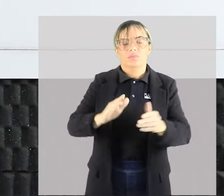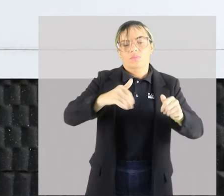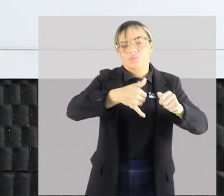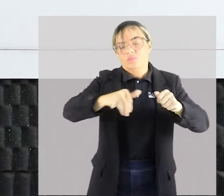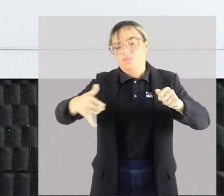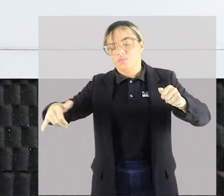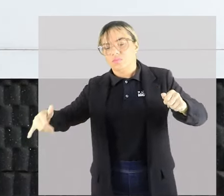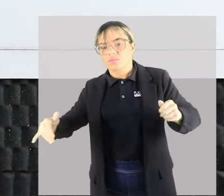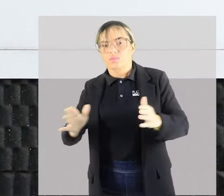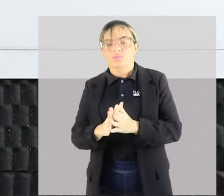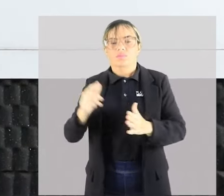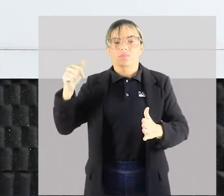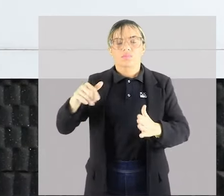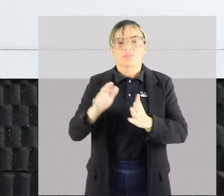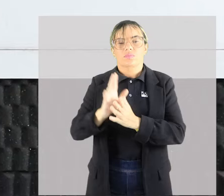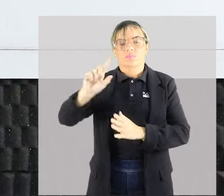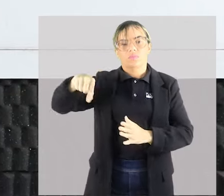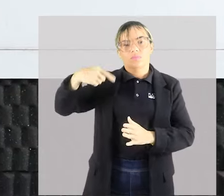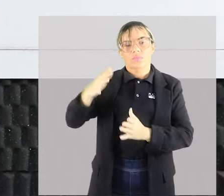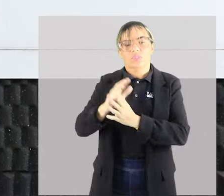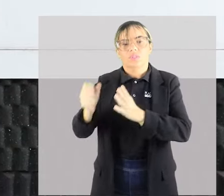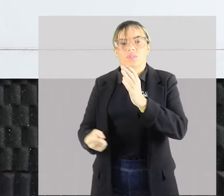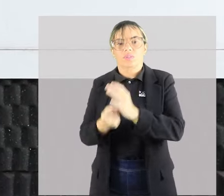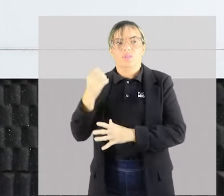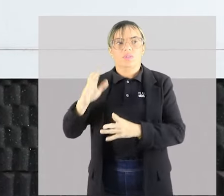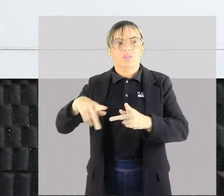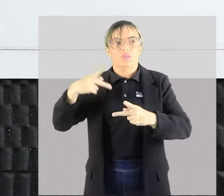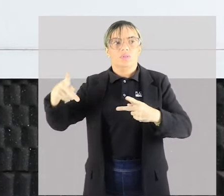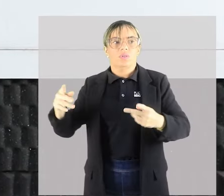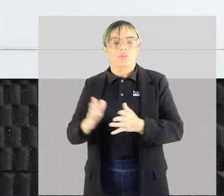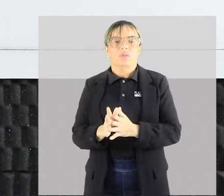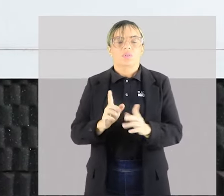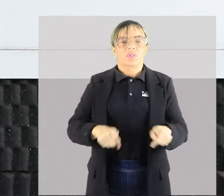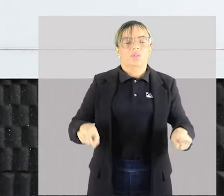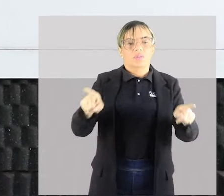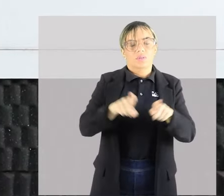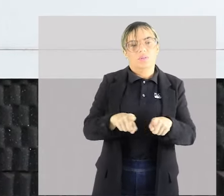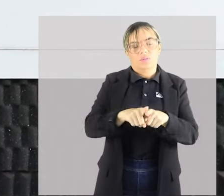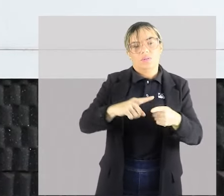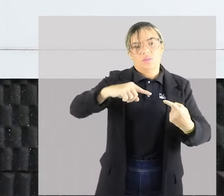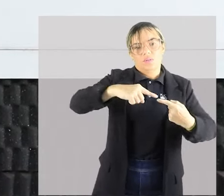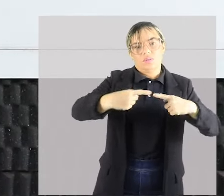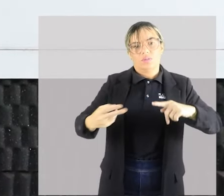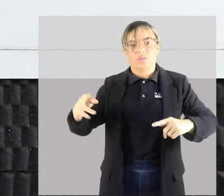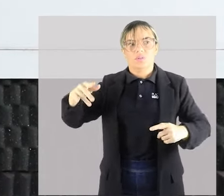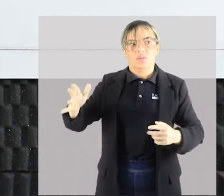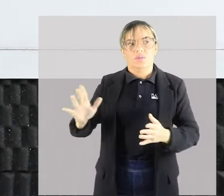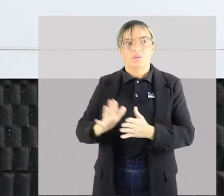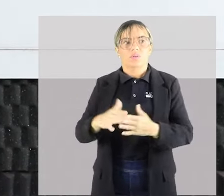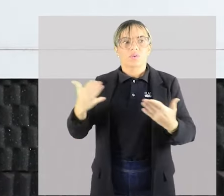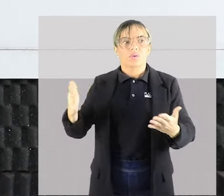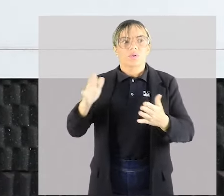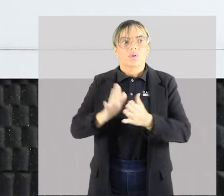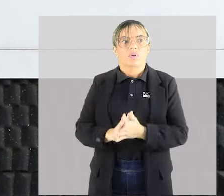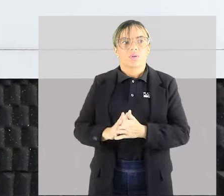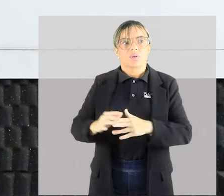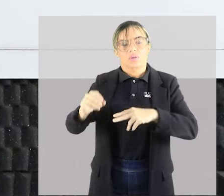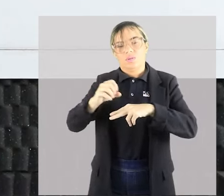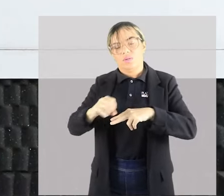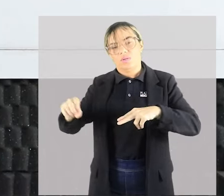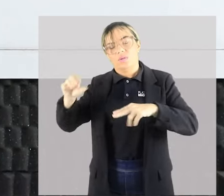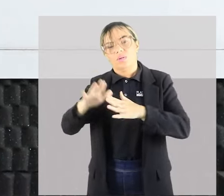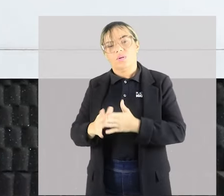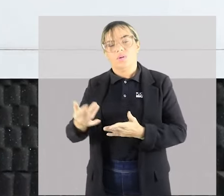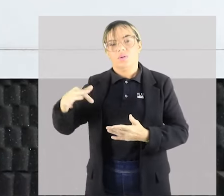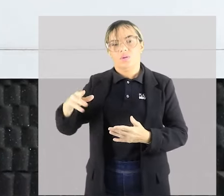aminoácidos para formar depois uma proteína Tá certo existe o RNA ribossômico e é